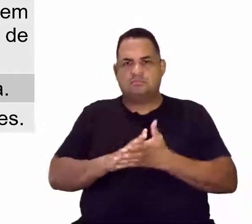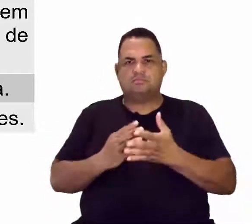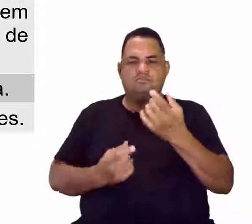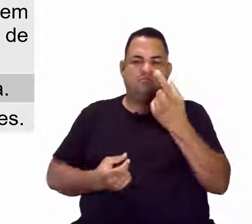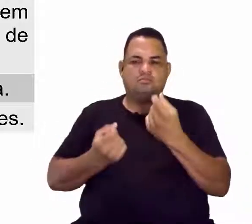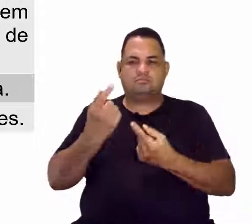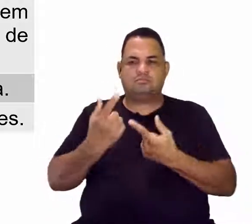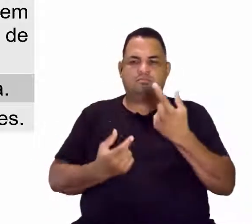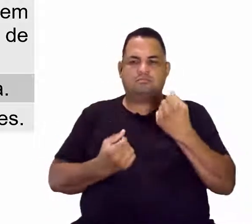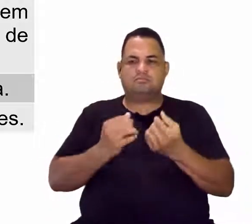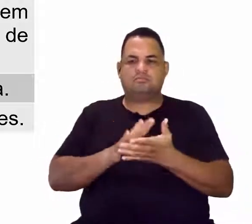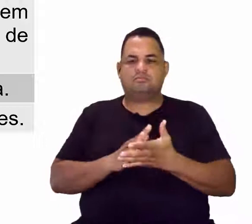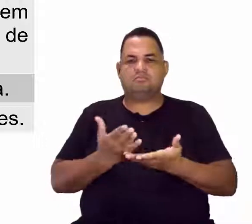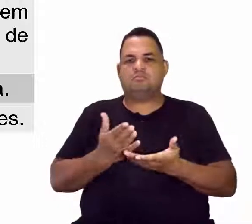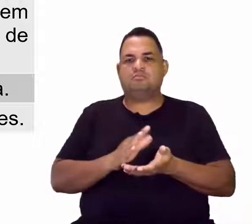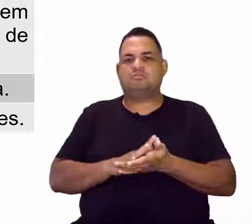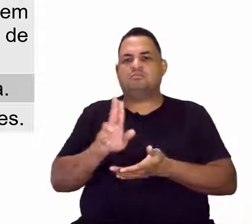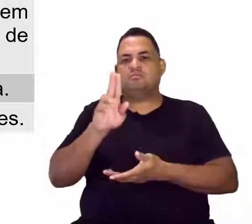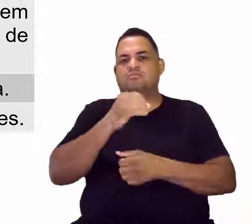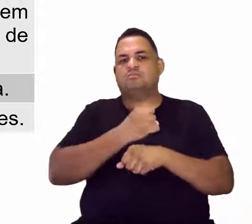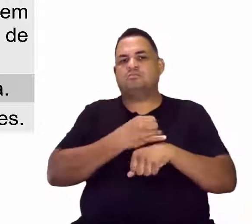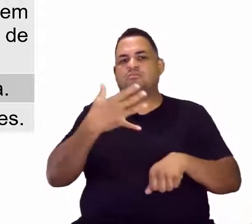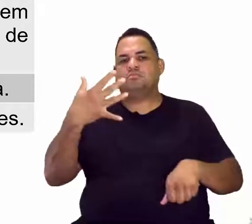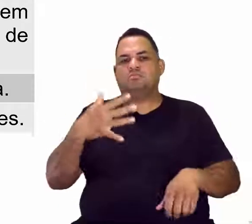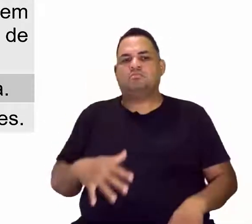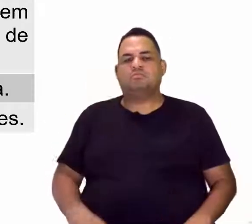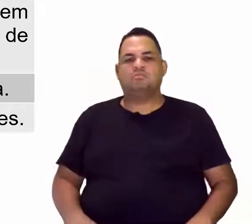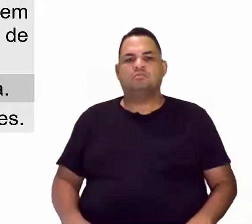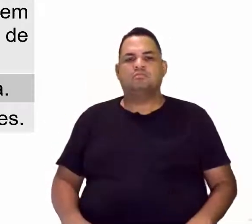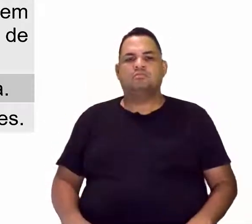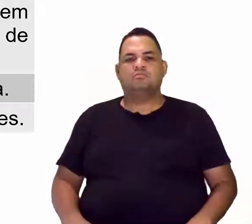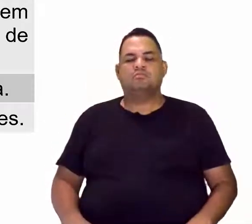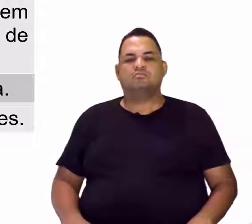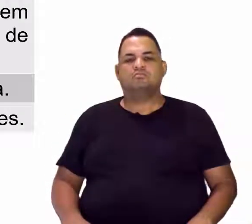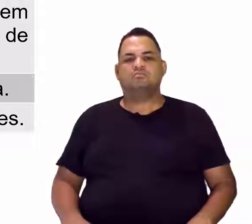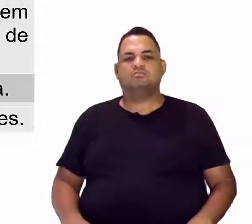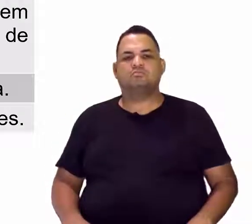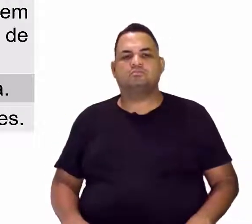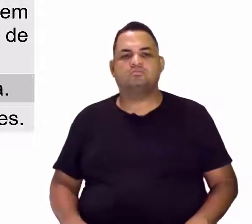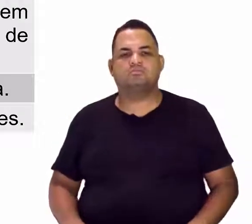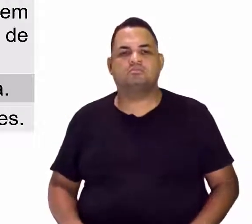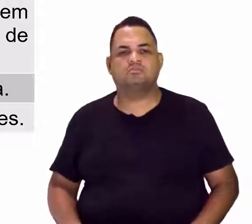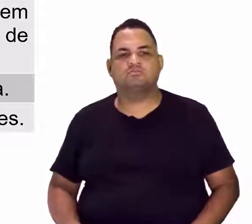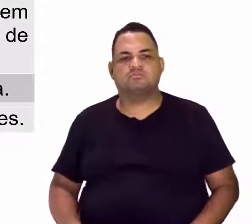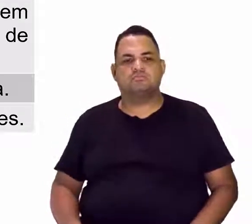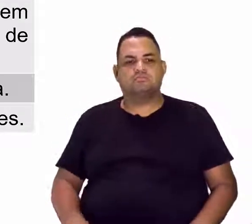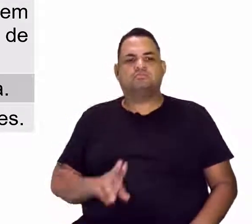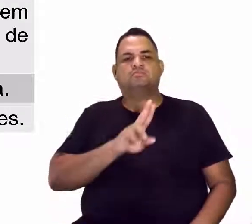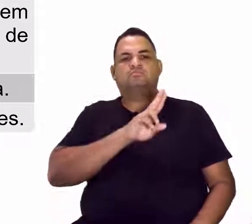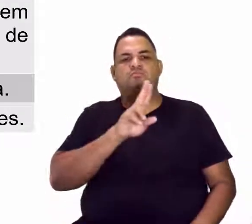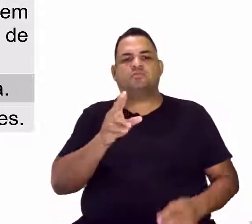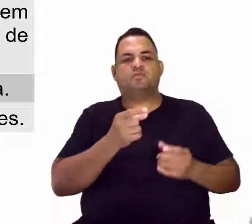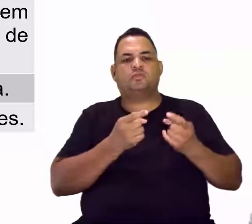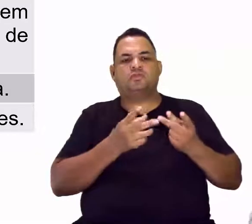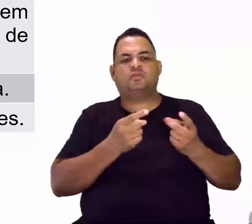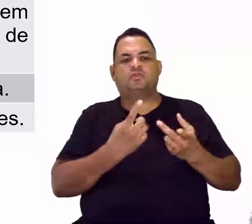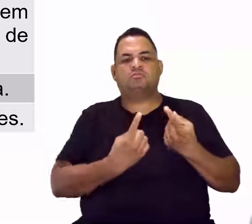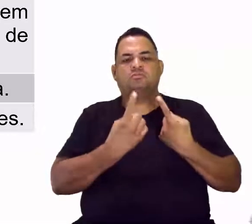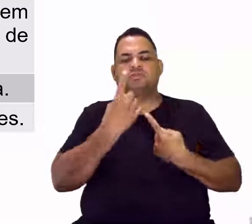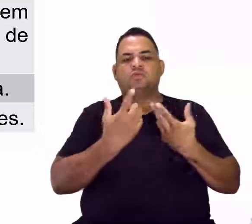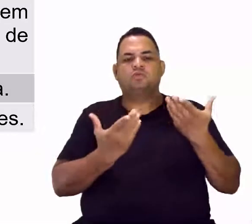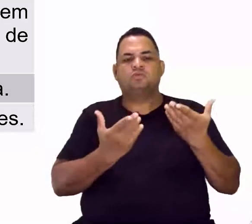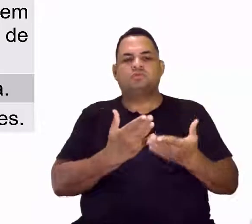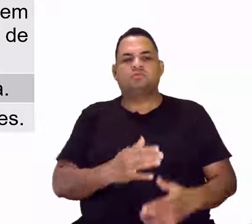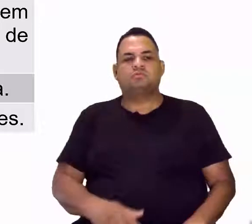e aplicações de alguns ácidos. E aí ele dá pra gente o nome comercial de alguns